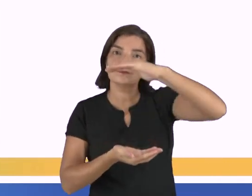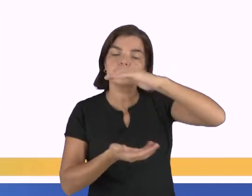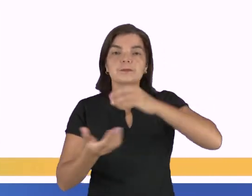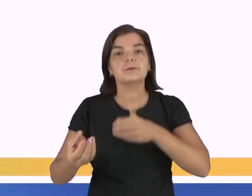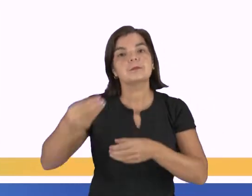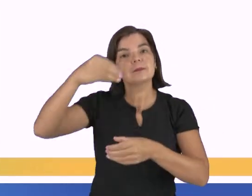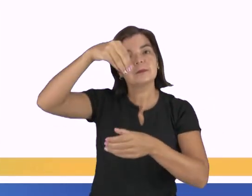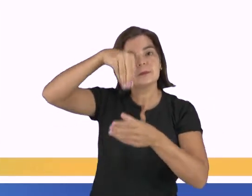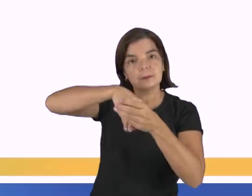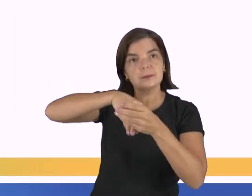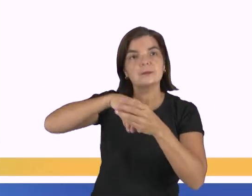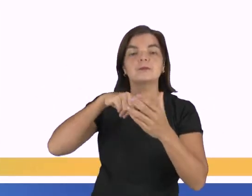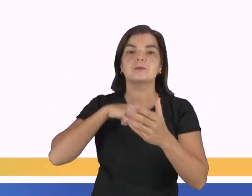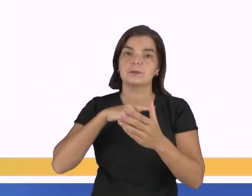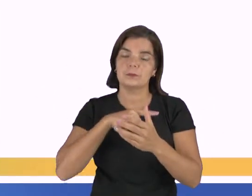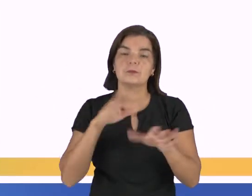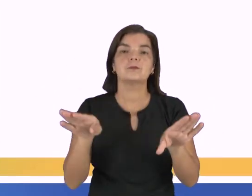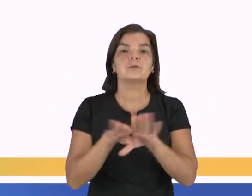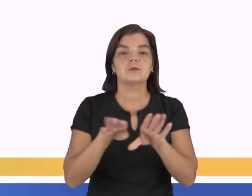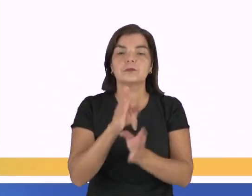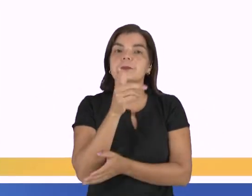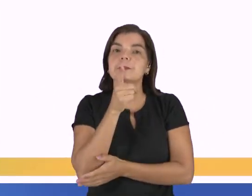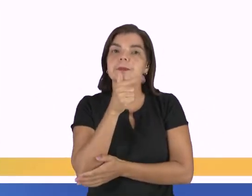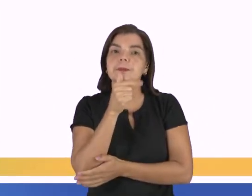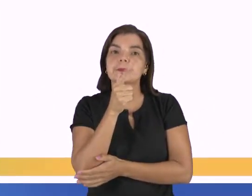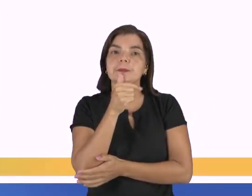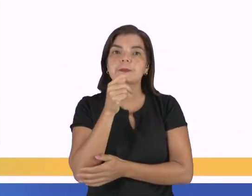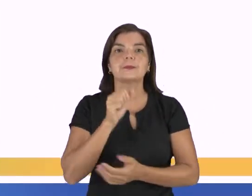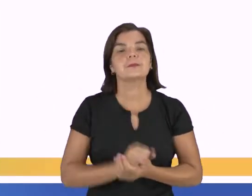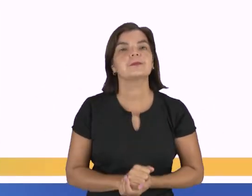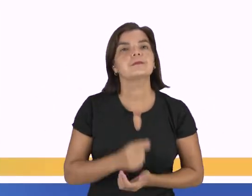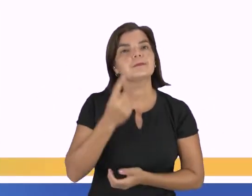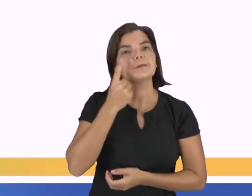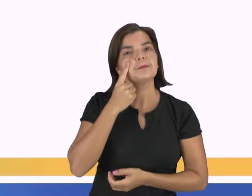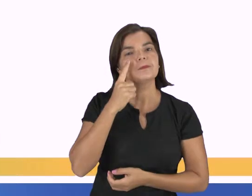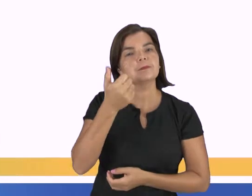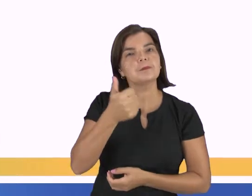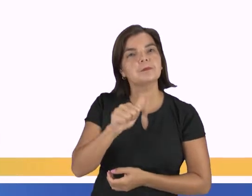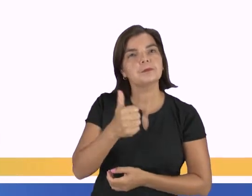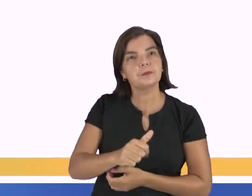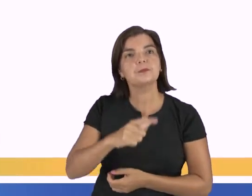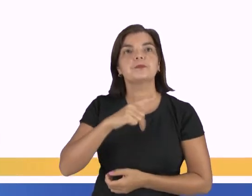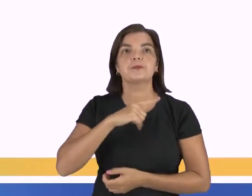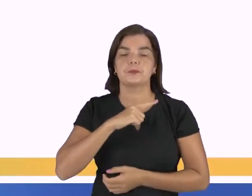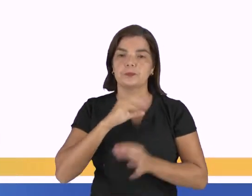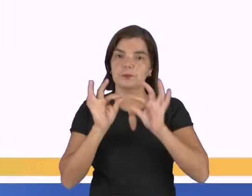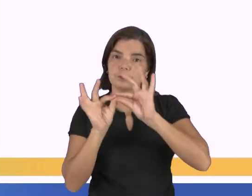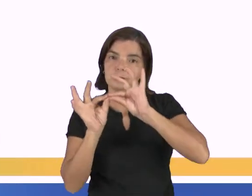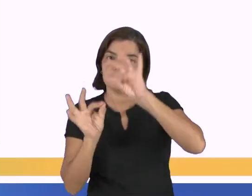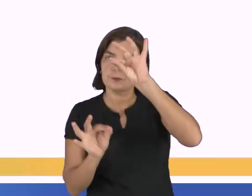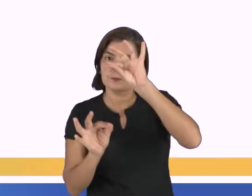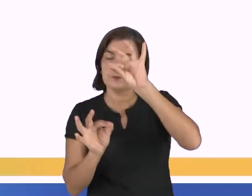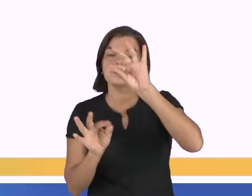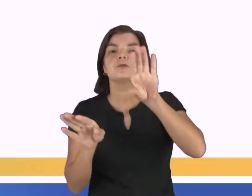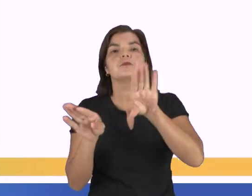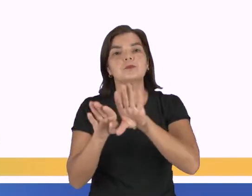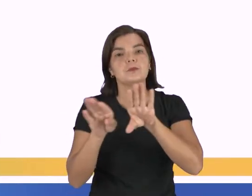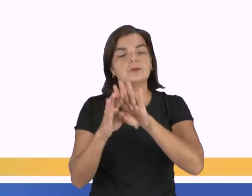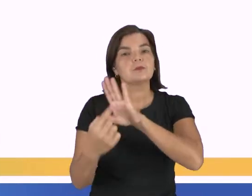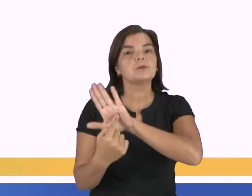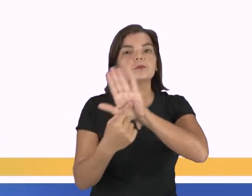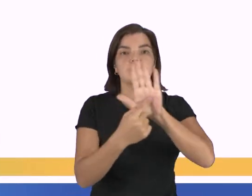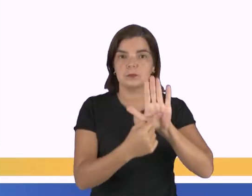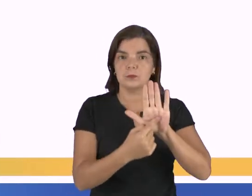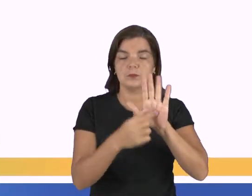desse recipiente tem uma porção de água. E aí que você verifica que tem uma setinha na lateral que está mostrando